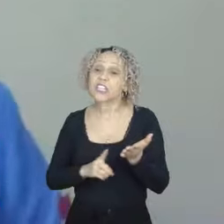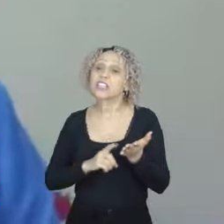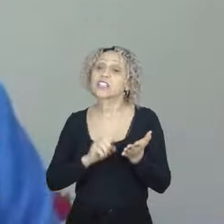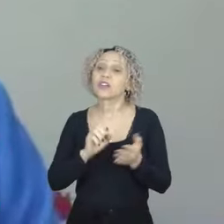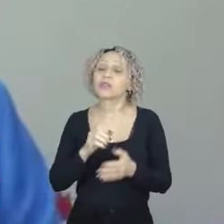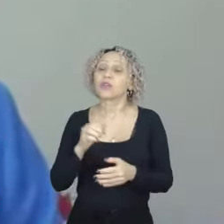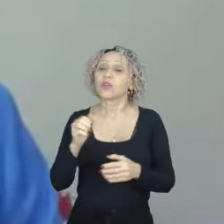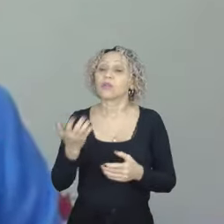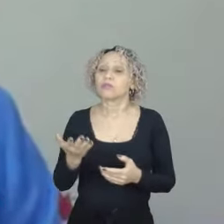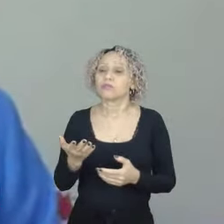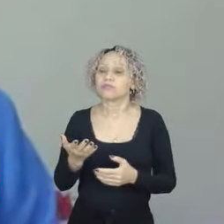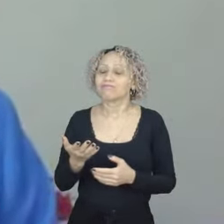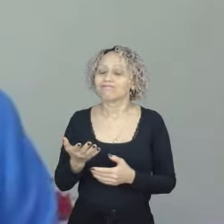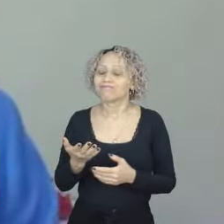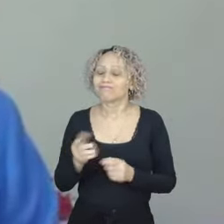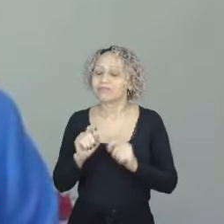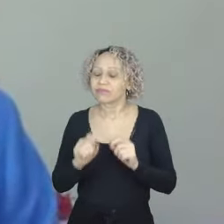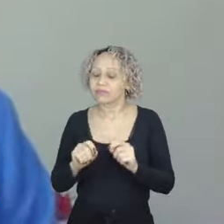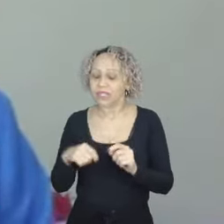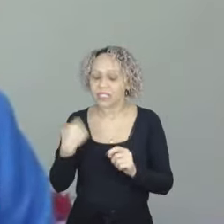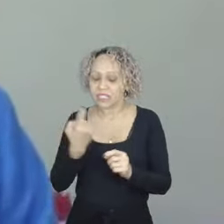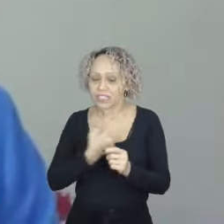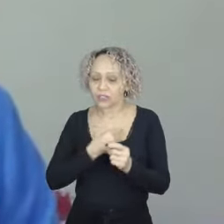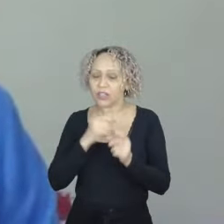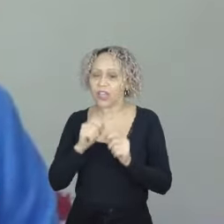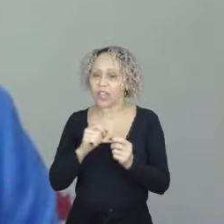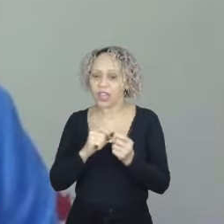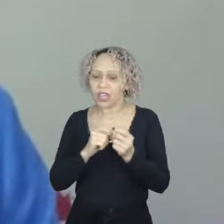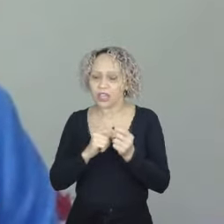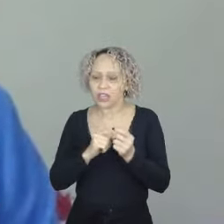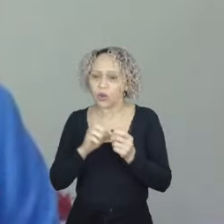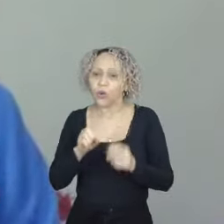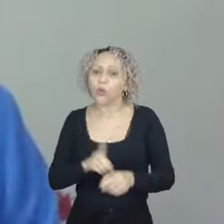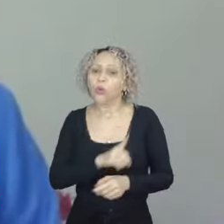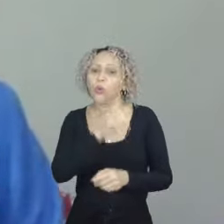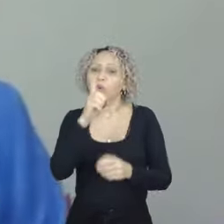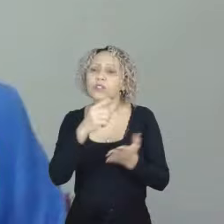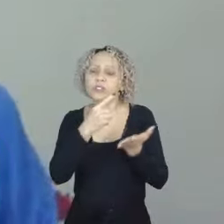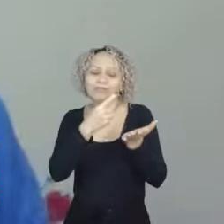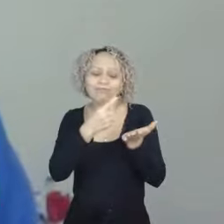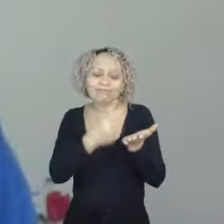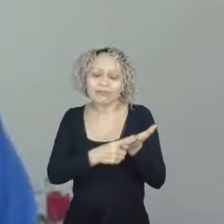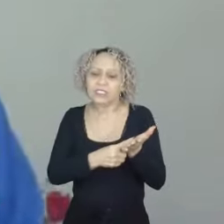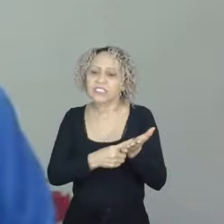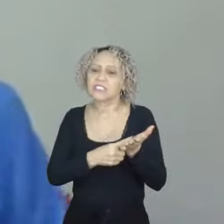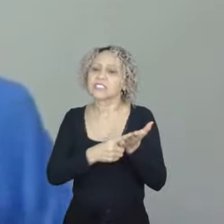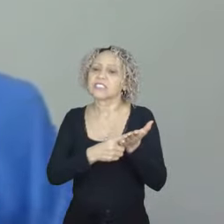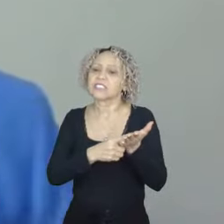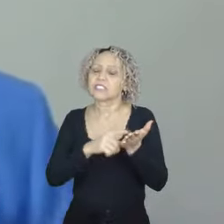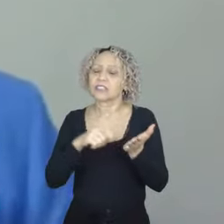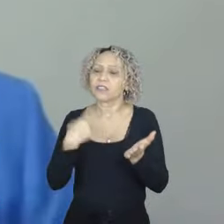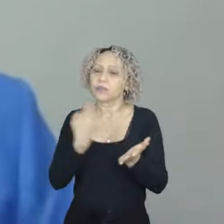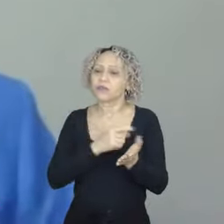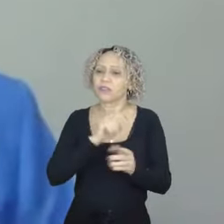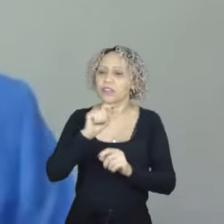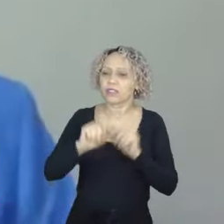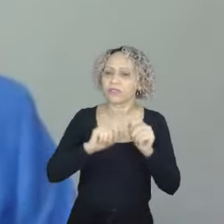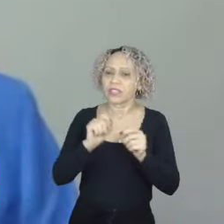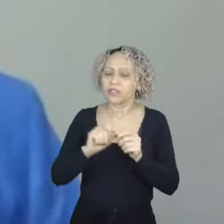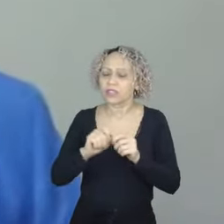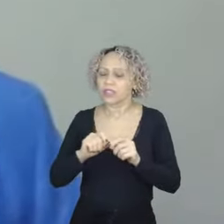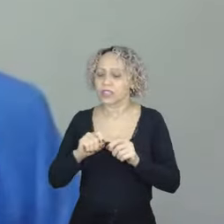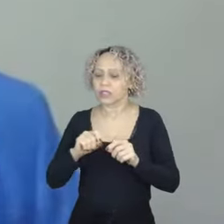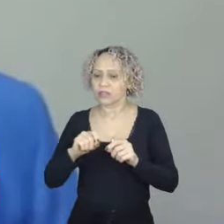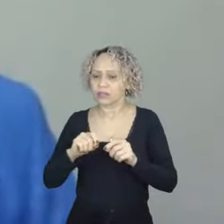a gente possa ter um calendário que estabeleça os dias em que nós iremos fazer as